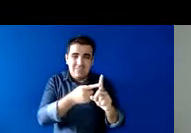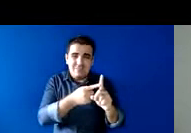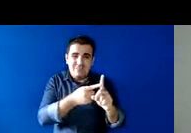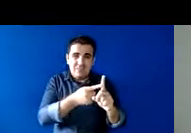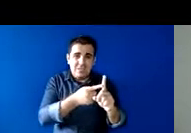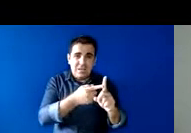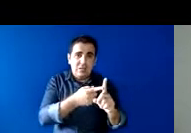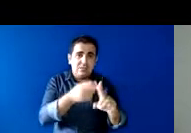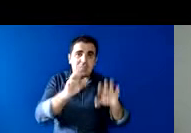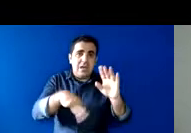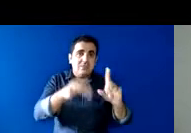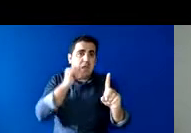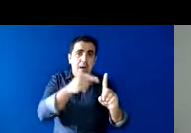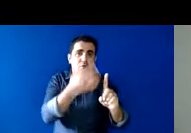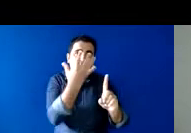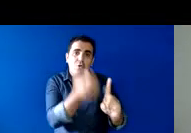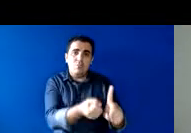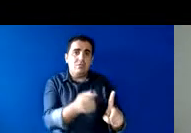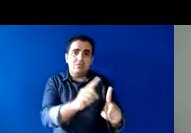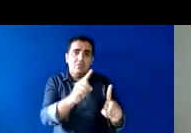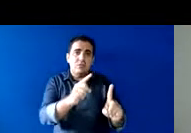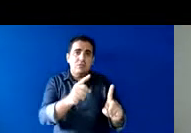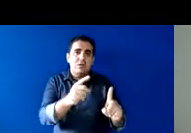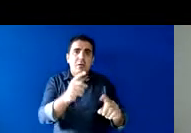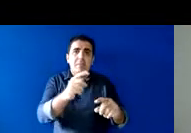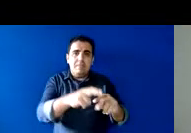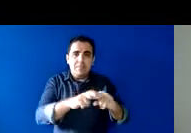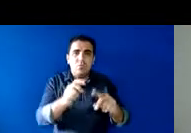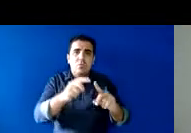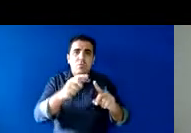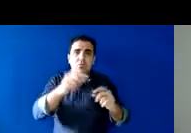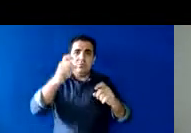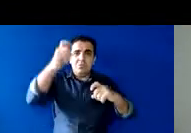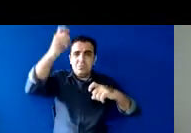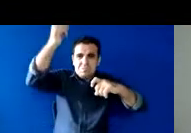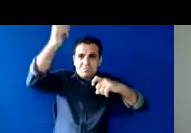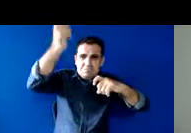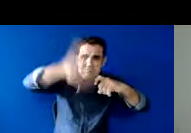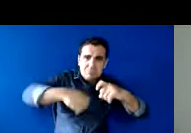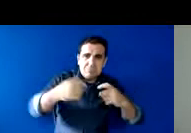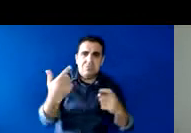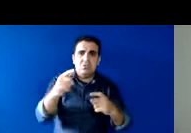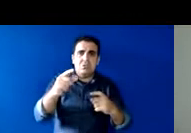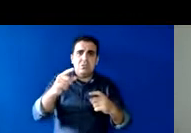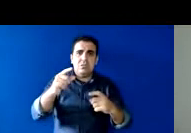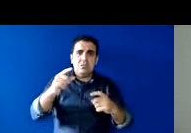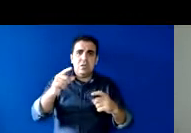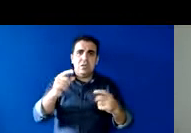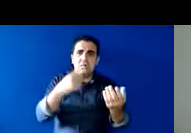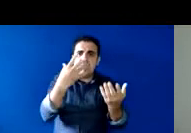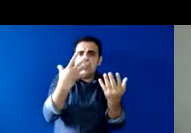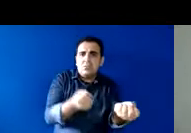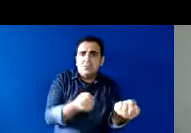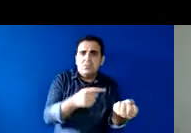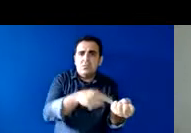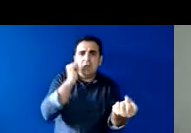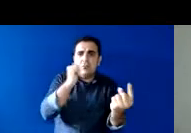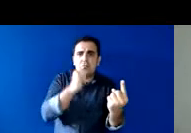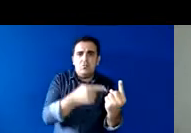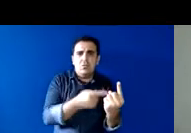sem o consentimento, que aconteceu de uma relação sexual sem o consentimento dessa